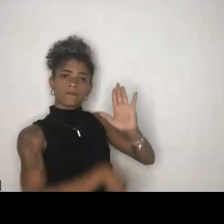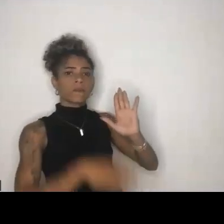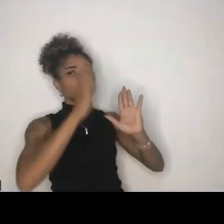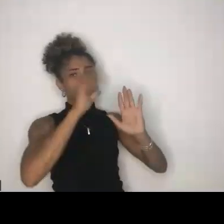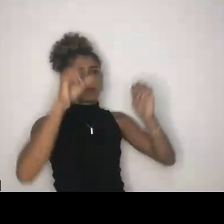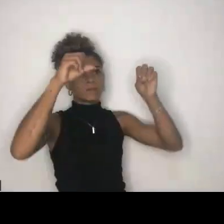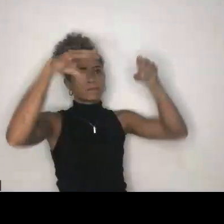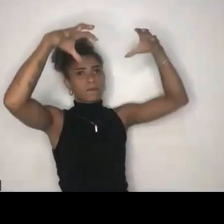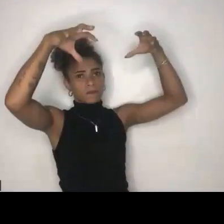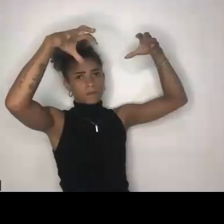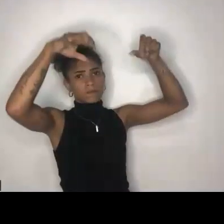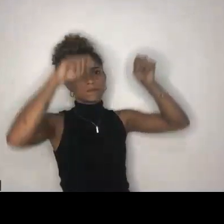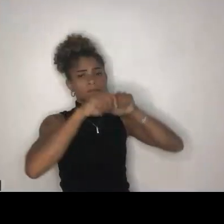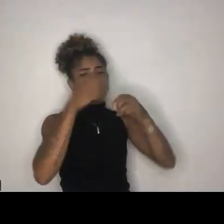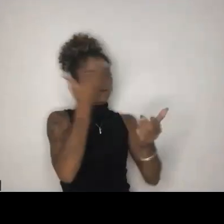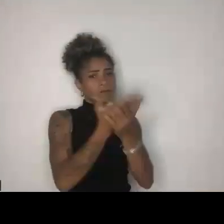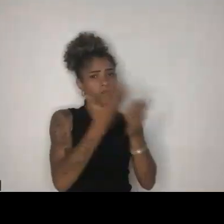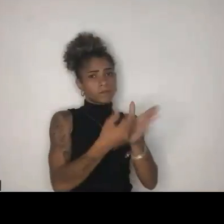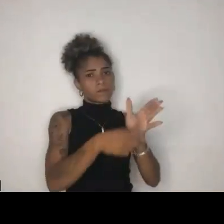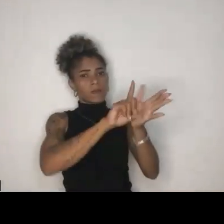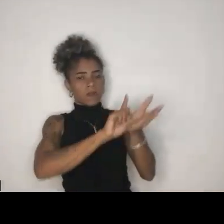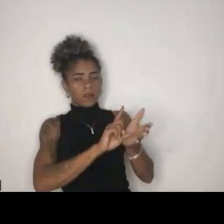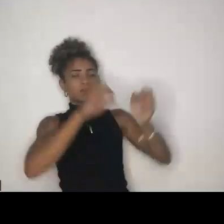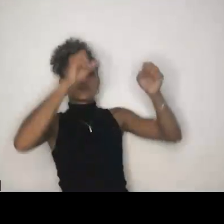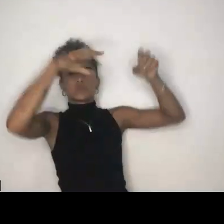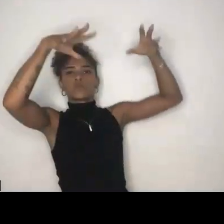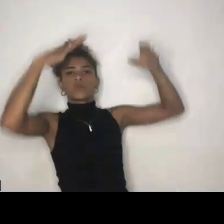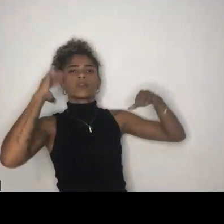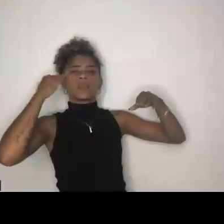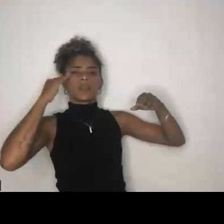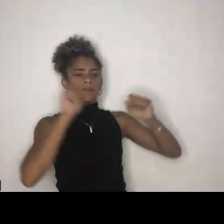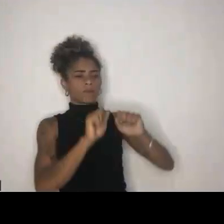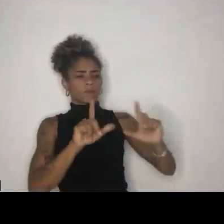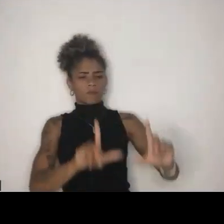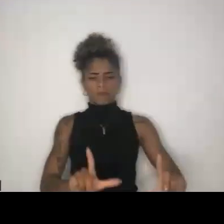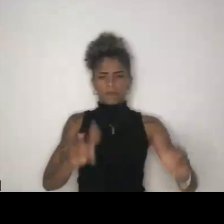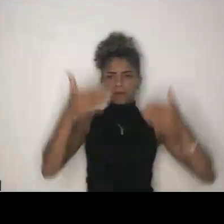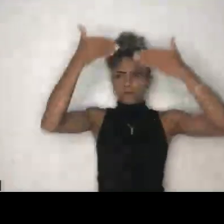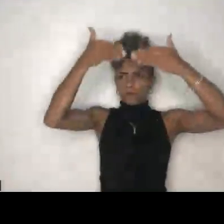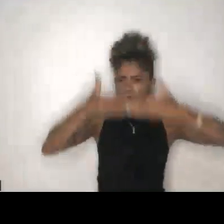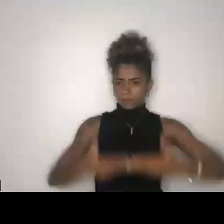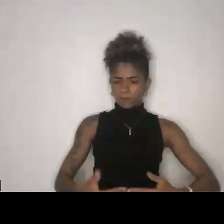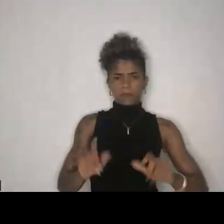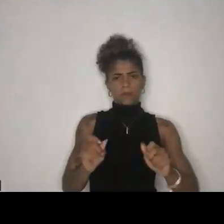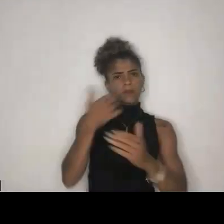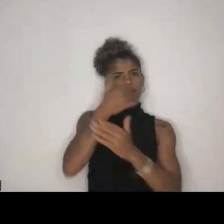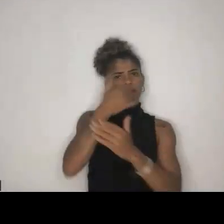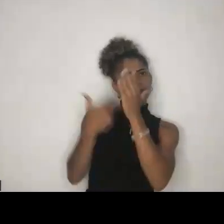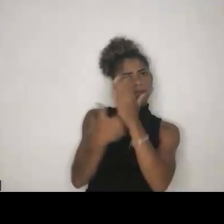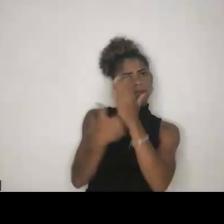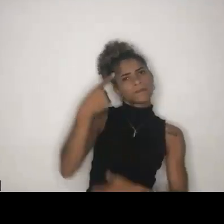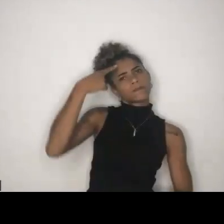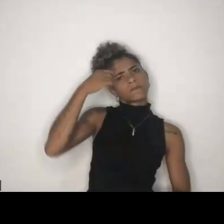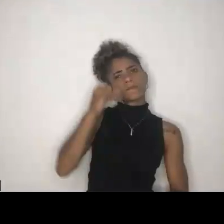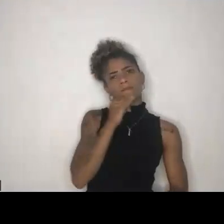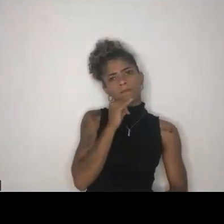fazendo um estudo prévio de luz eu queria entender o cenário a partir da luz então comecei a desenhar cenário pensando por